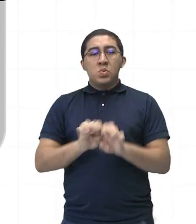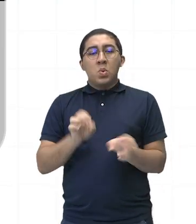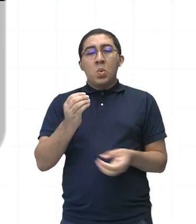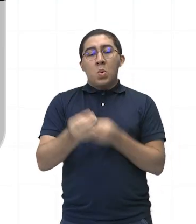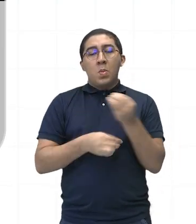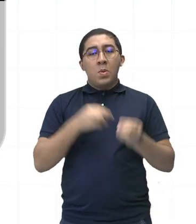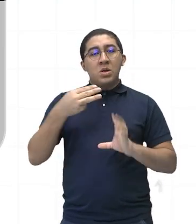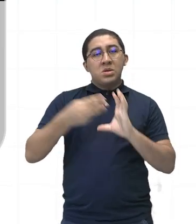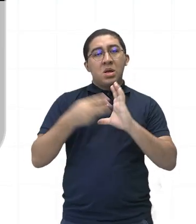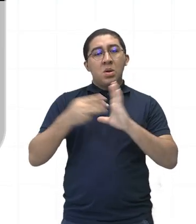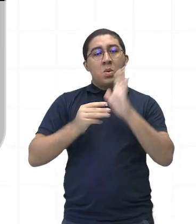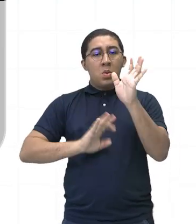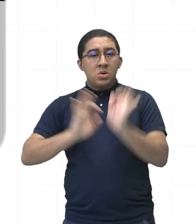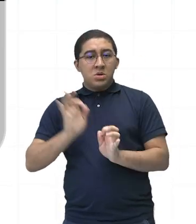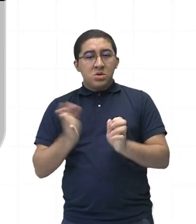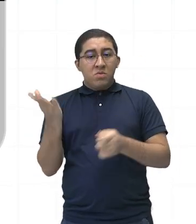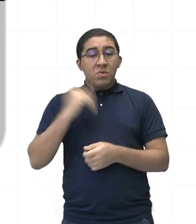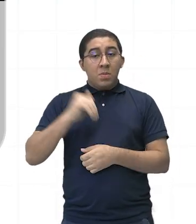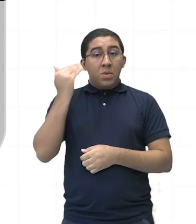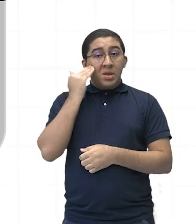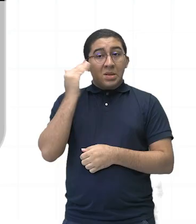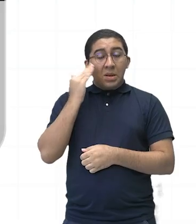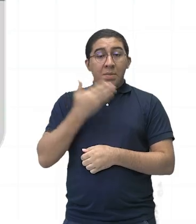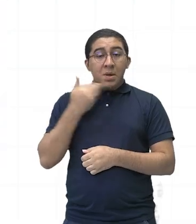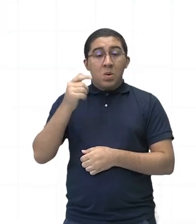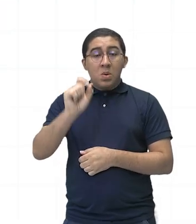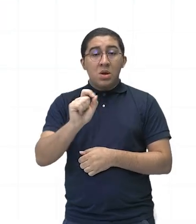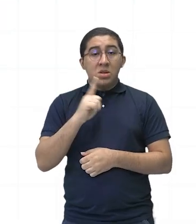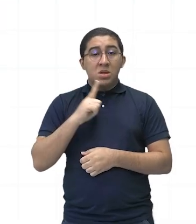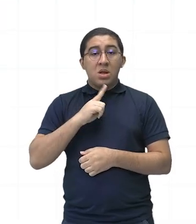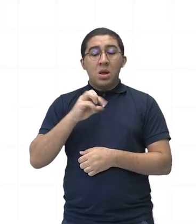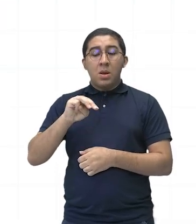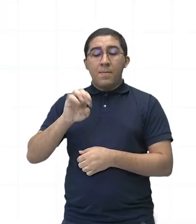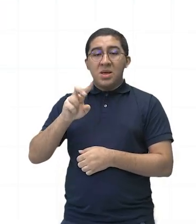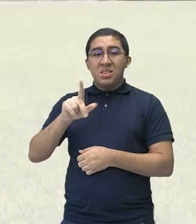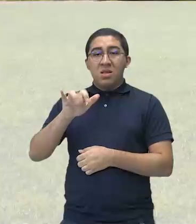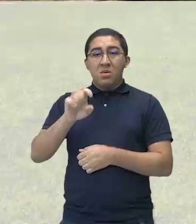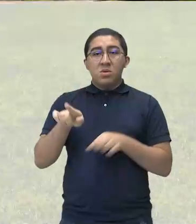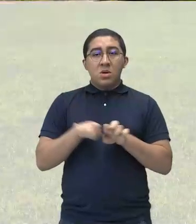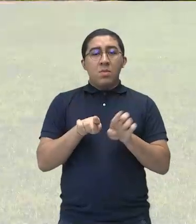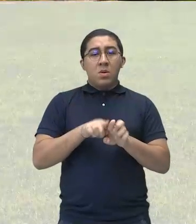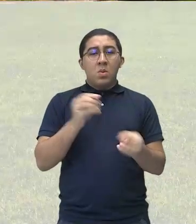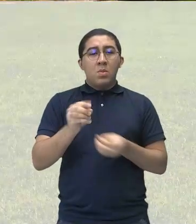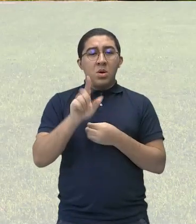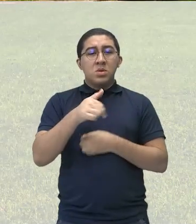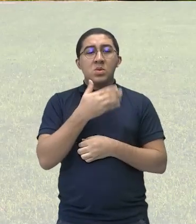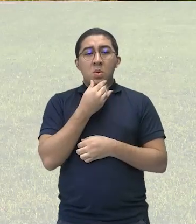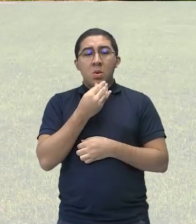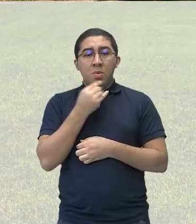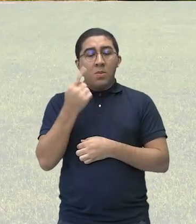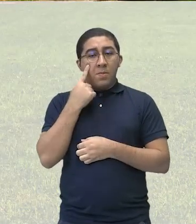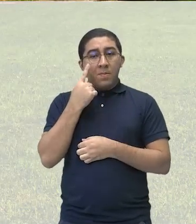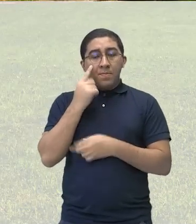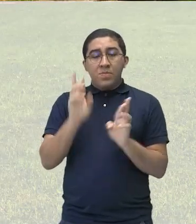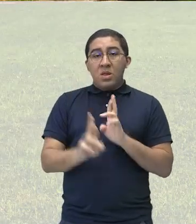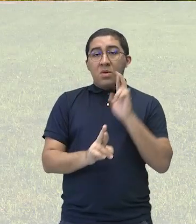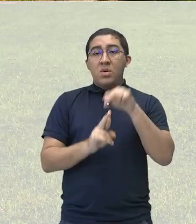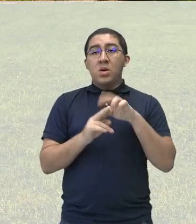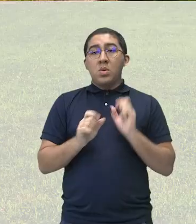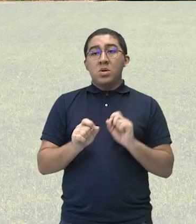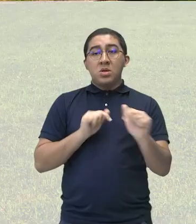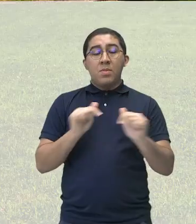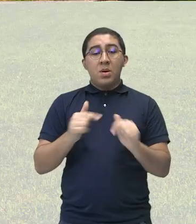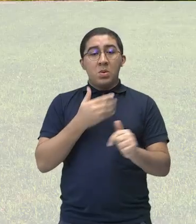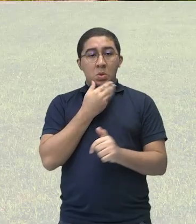se divide, vamos entender um pouco mais sobre Gregor Mendel e quem foi ele. Com relação aos trabalhos